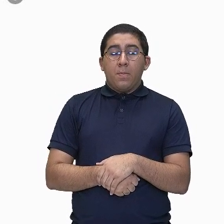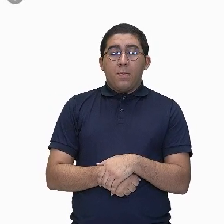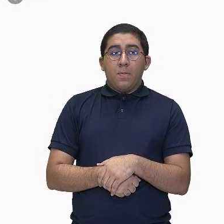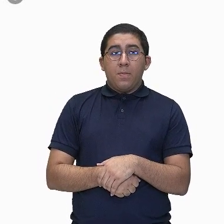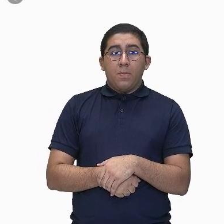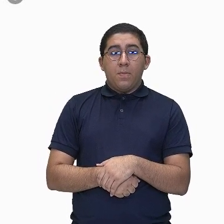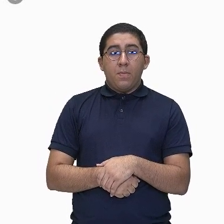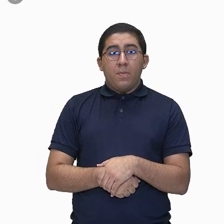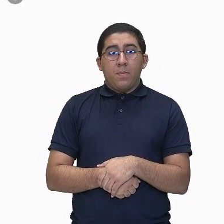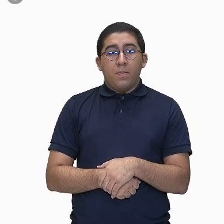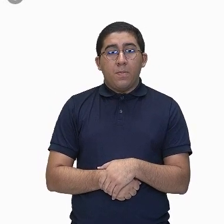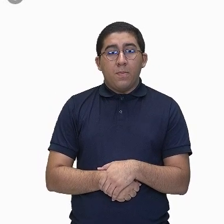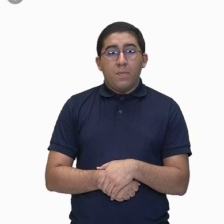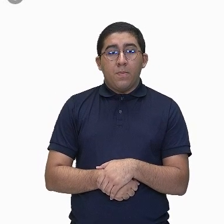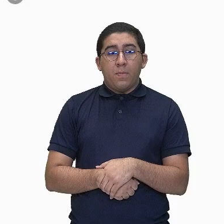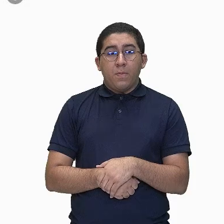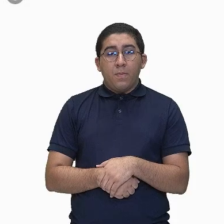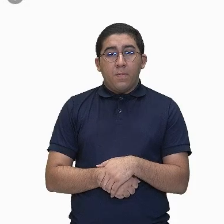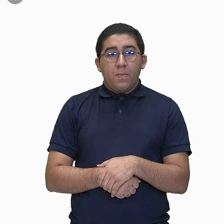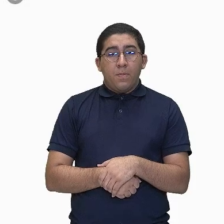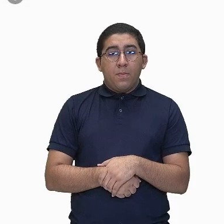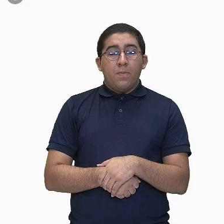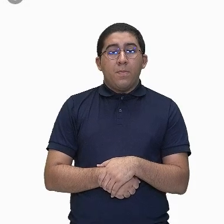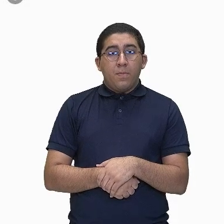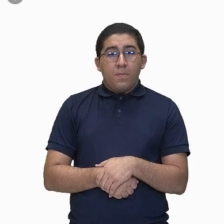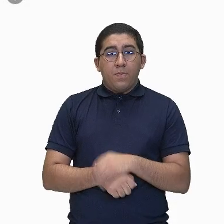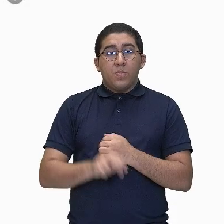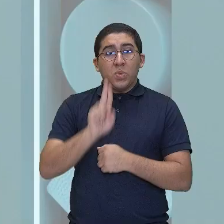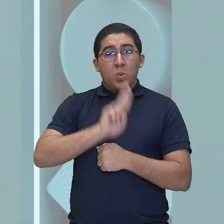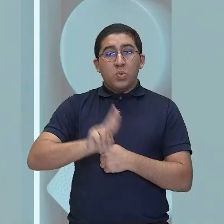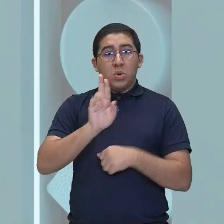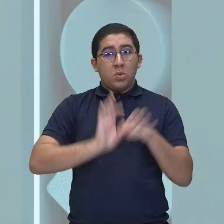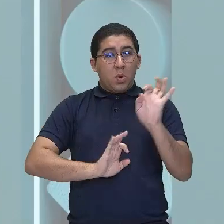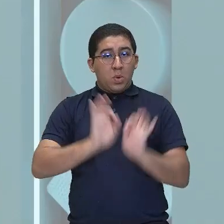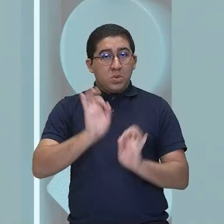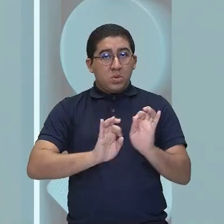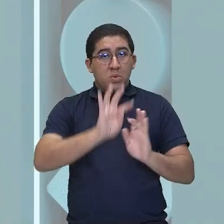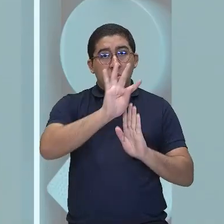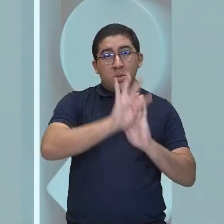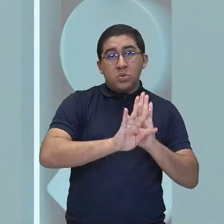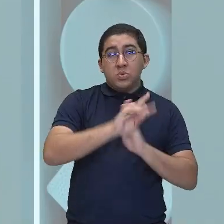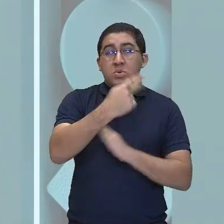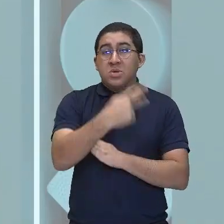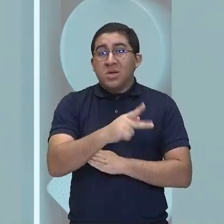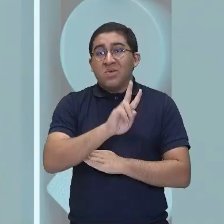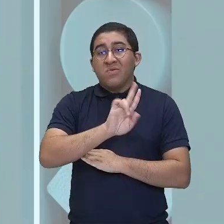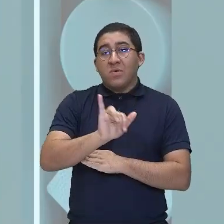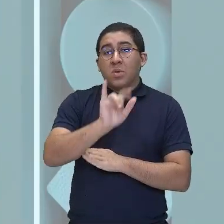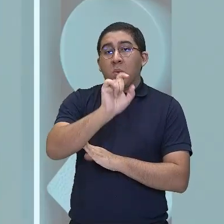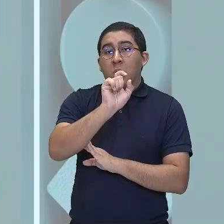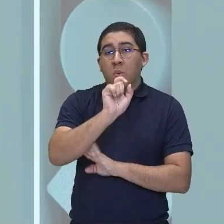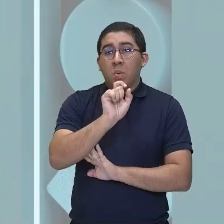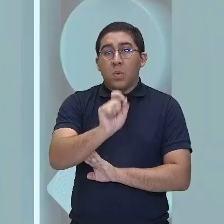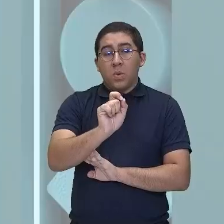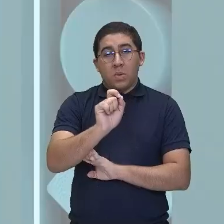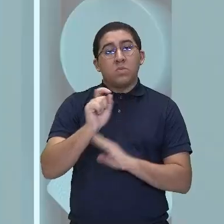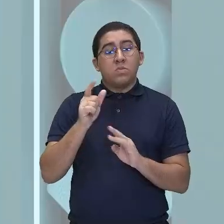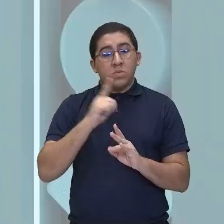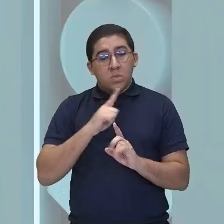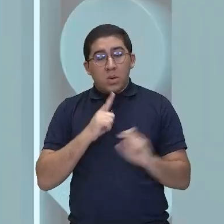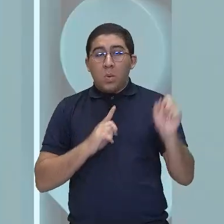meio dessas palavras, por meio da organização textual, ele vai ter que ter